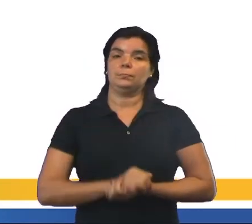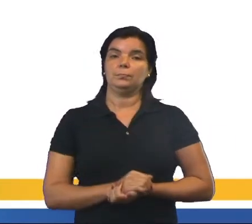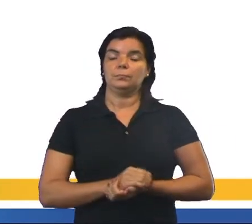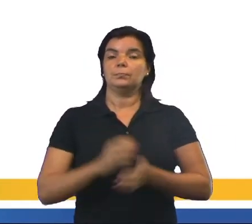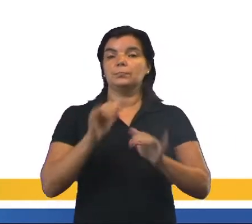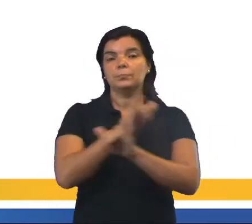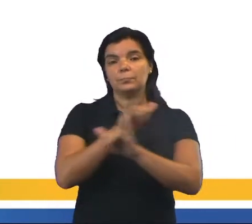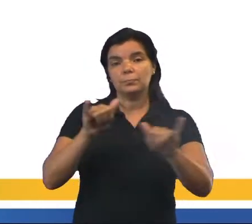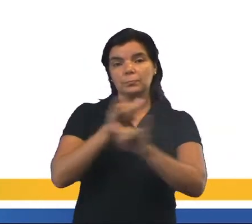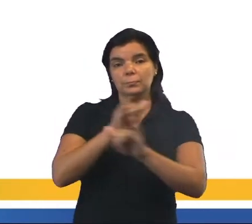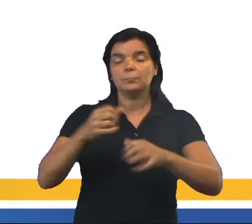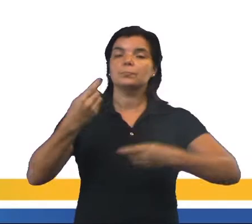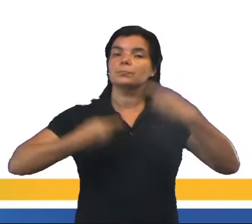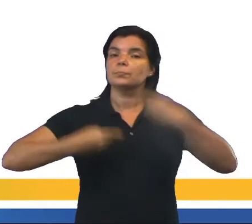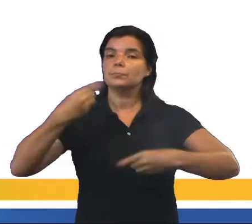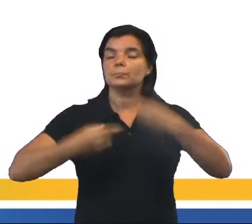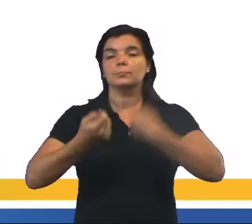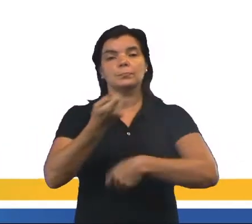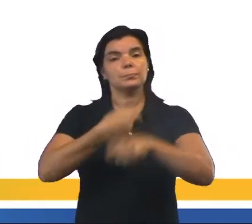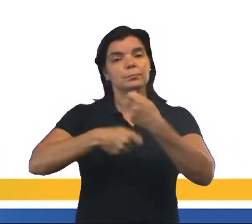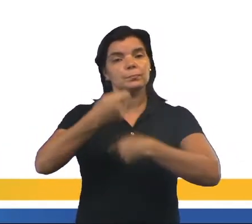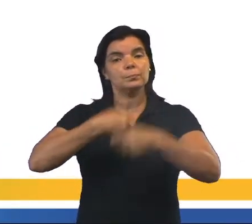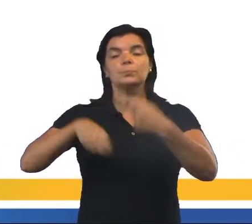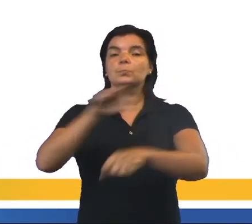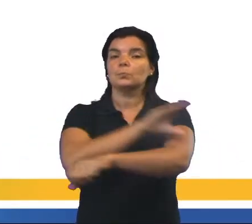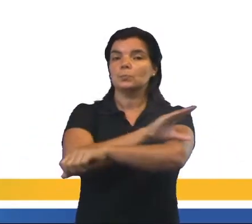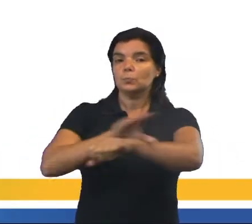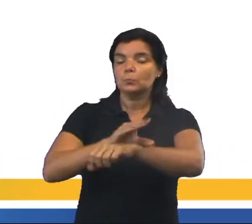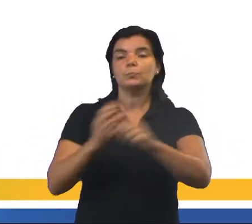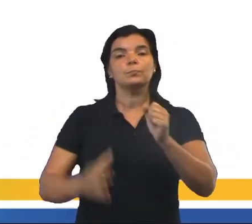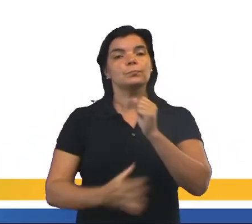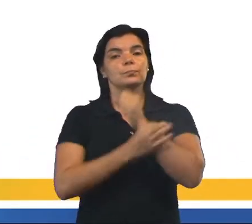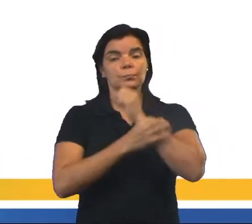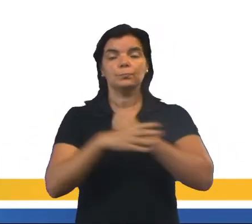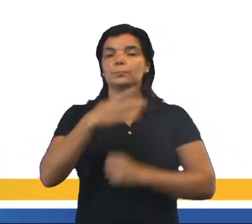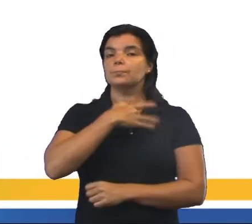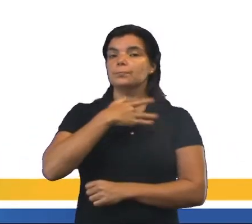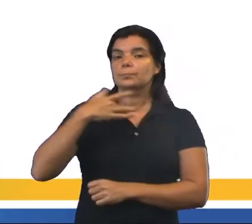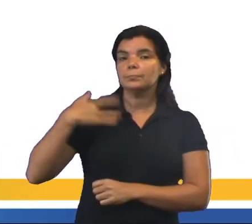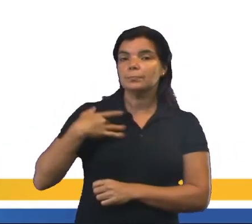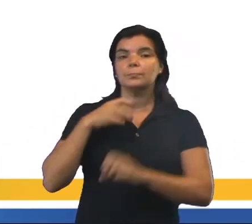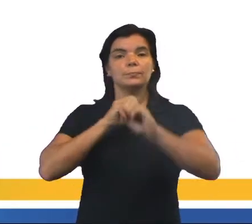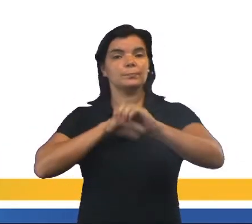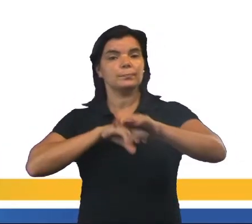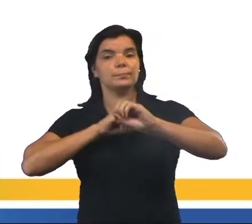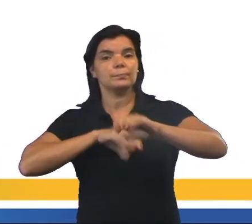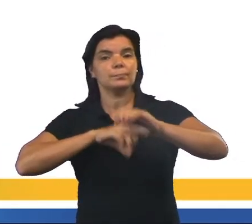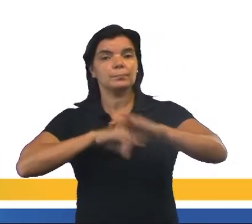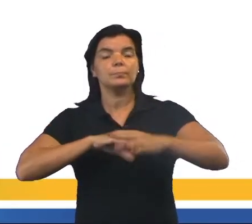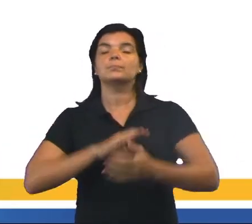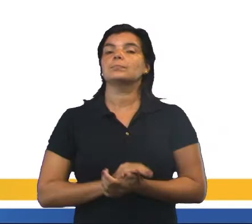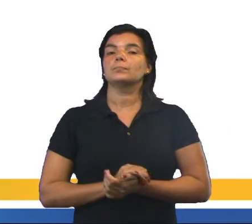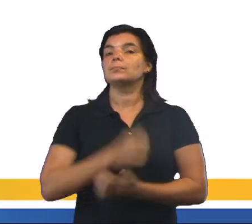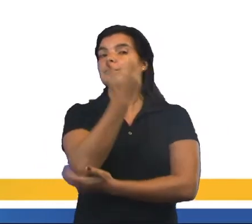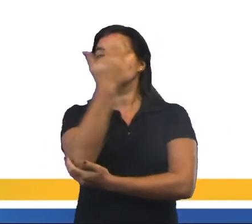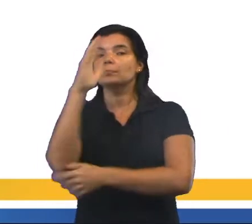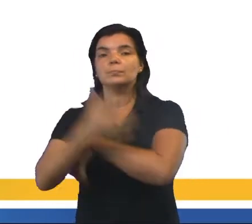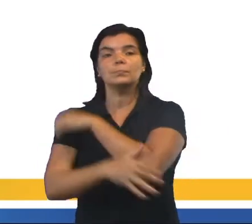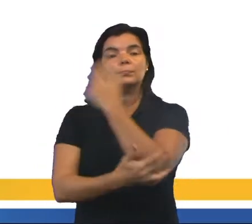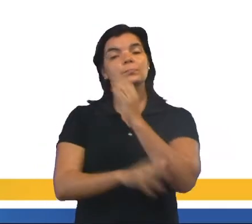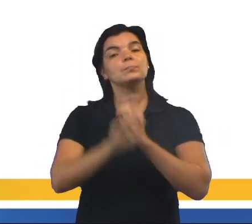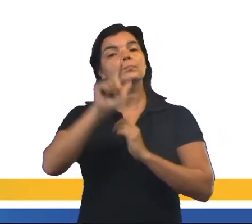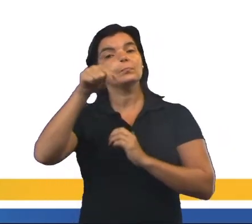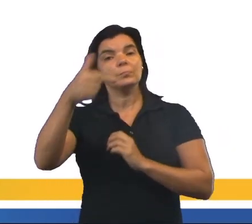A notícia abrange política, economia, cultura, segurança, saúde, educação, meio ambiente